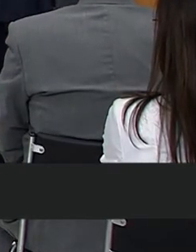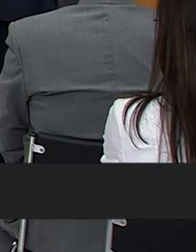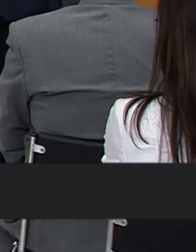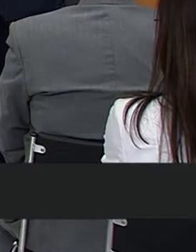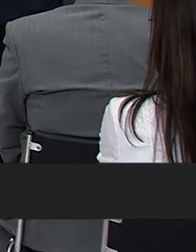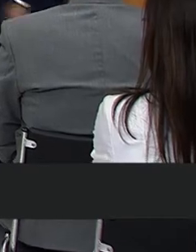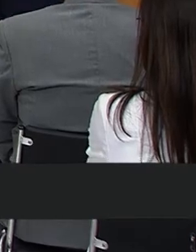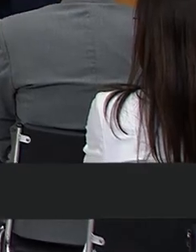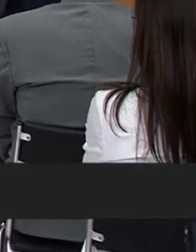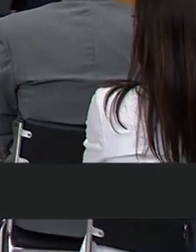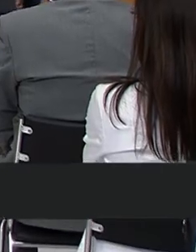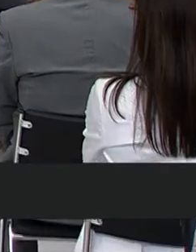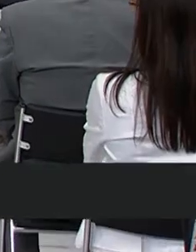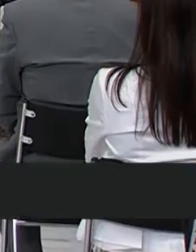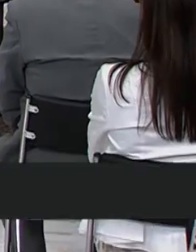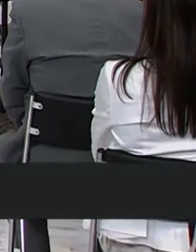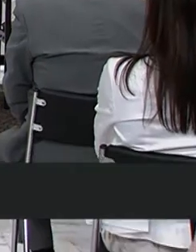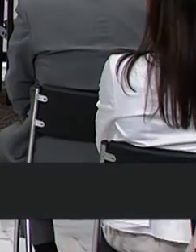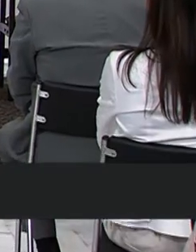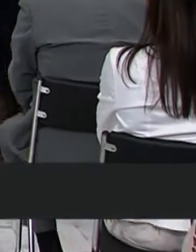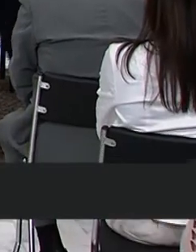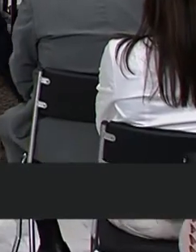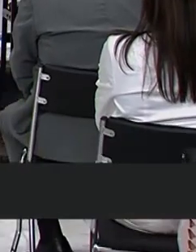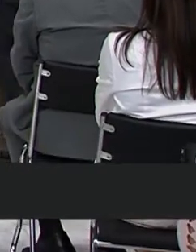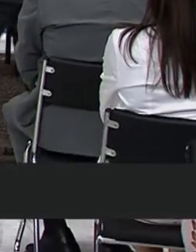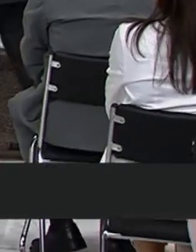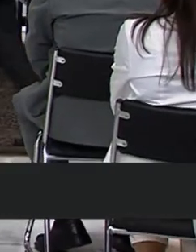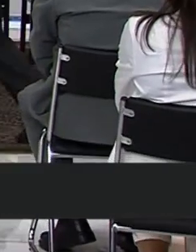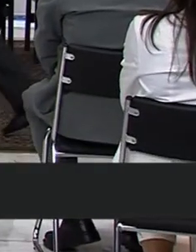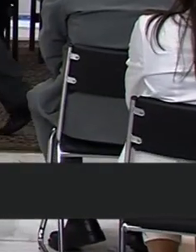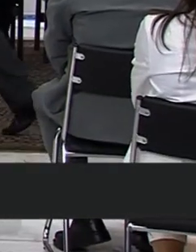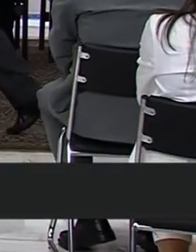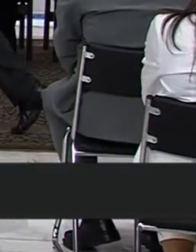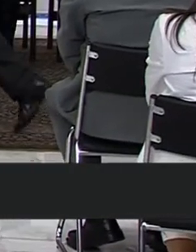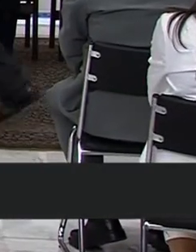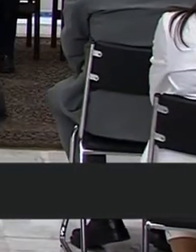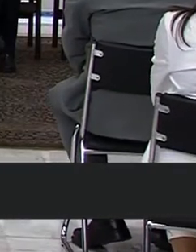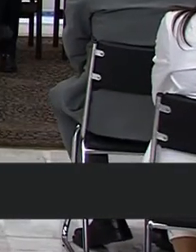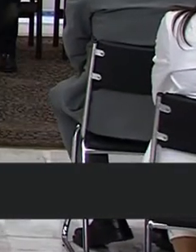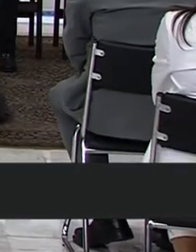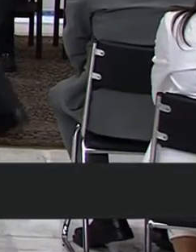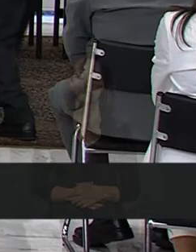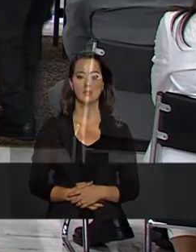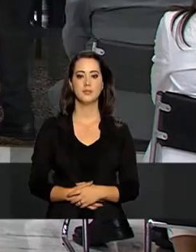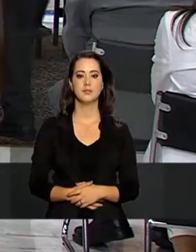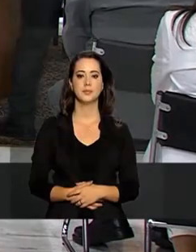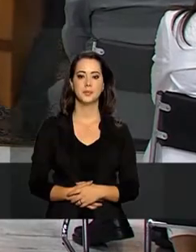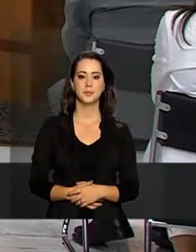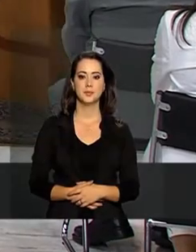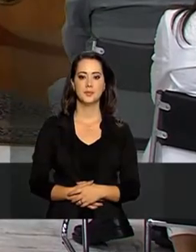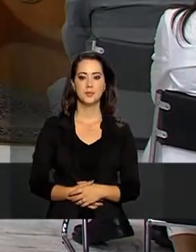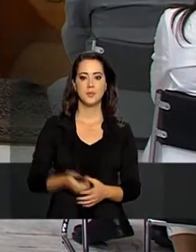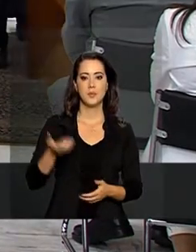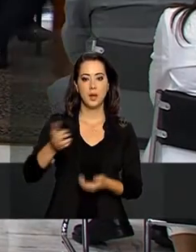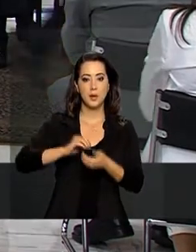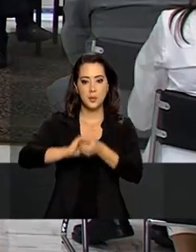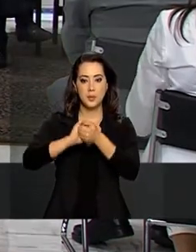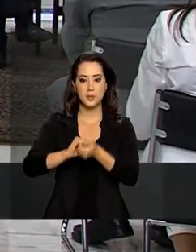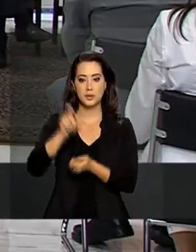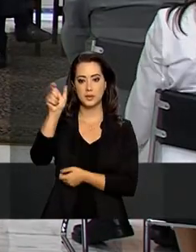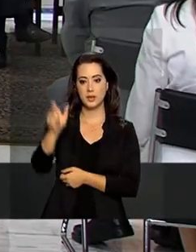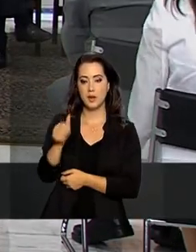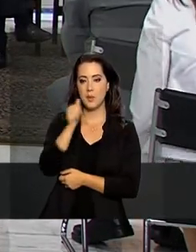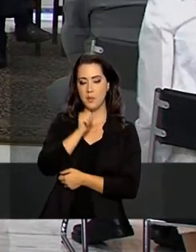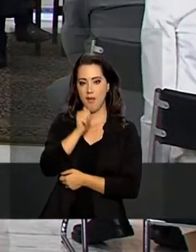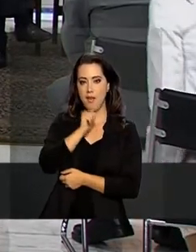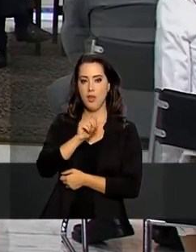senhores com a palavra o presidente da república michel temer eu quero completar aquela da